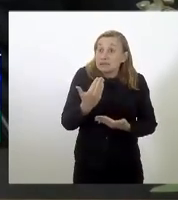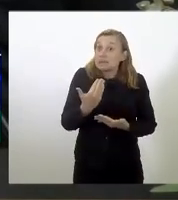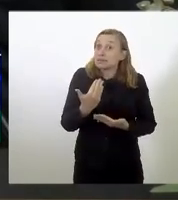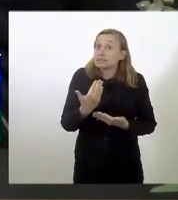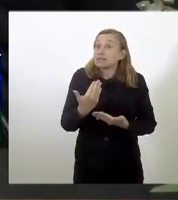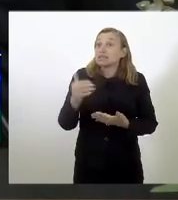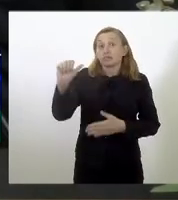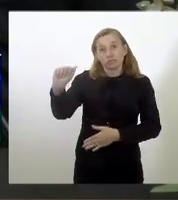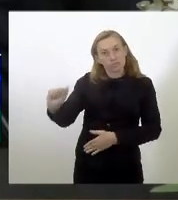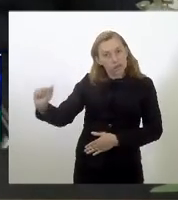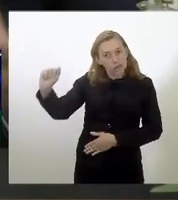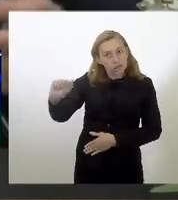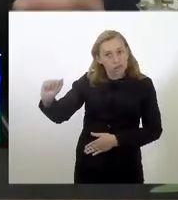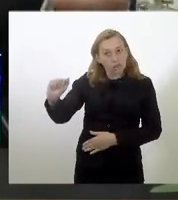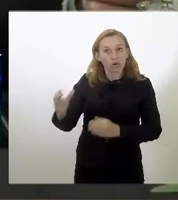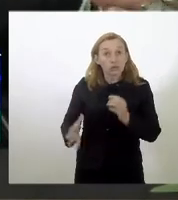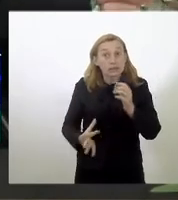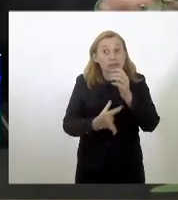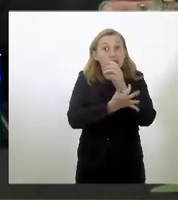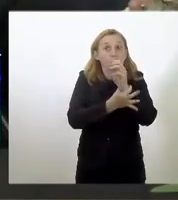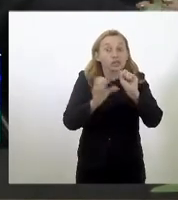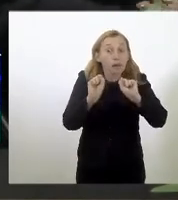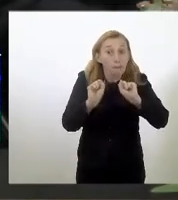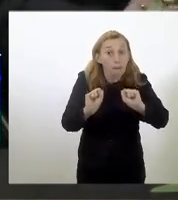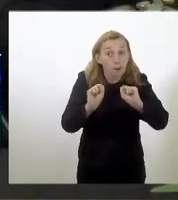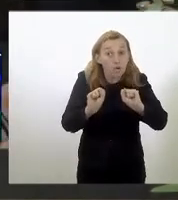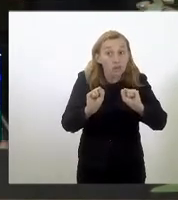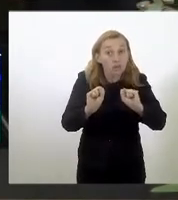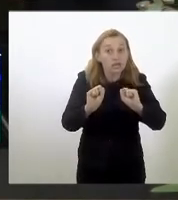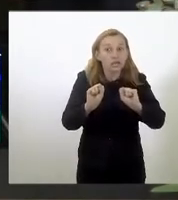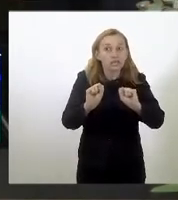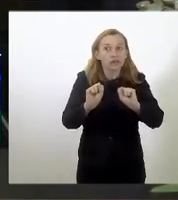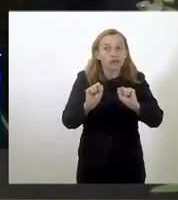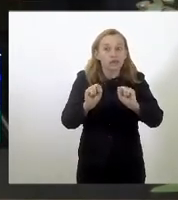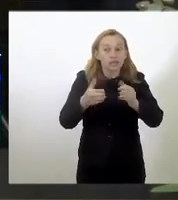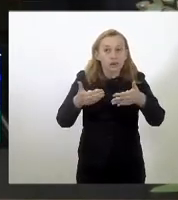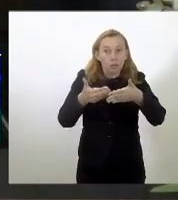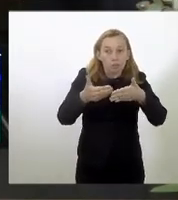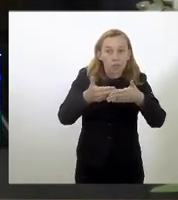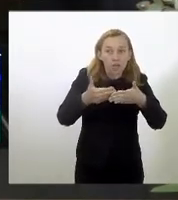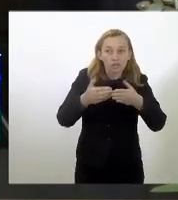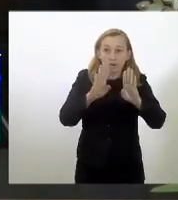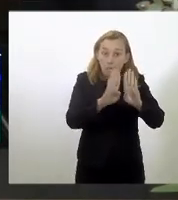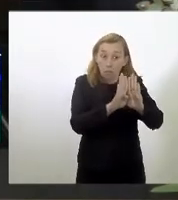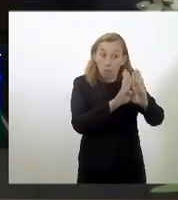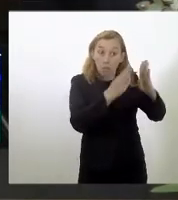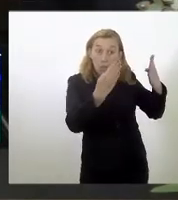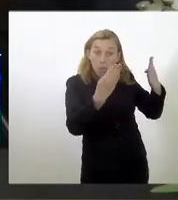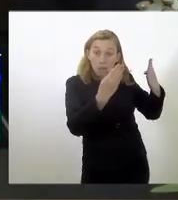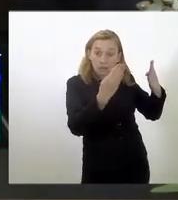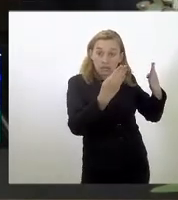os assessores, os seguranças que possam ficar mais próximo à porta de entrada.